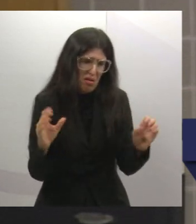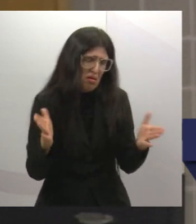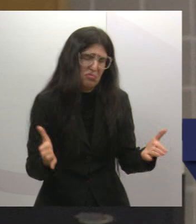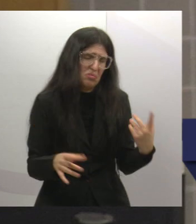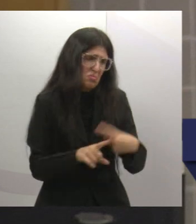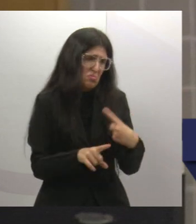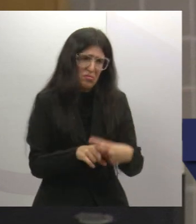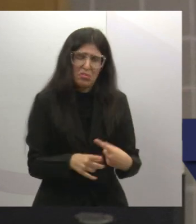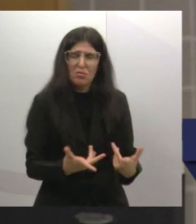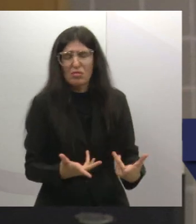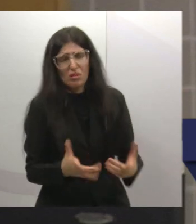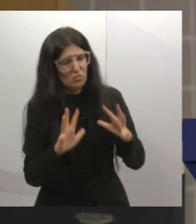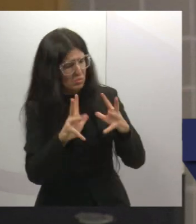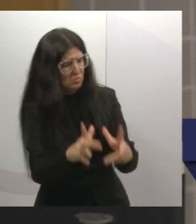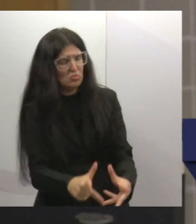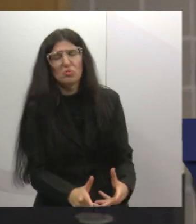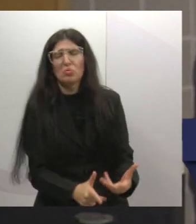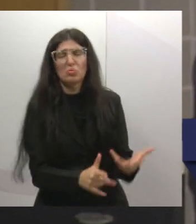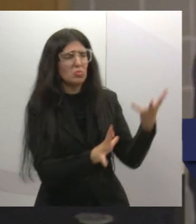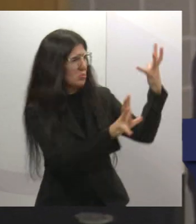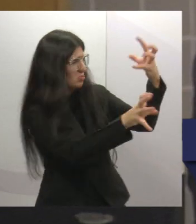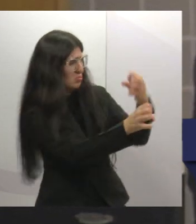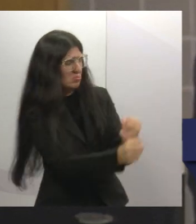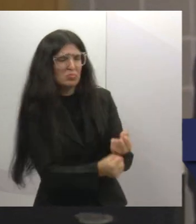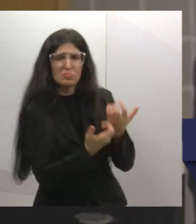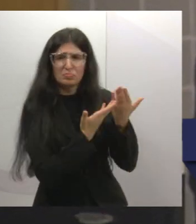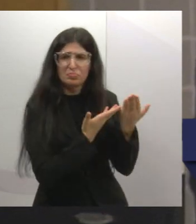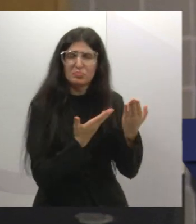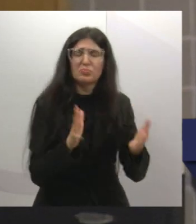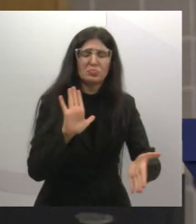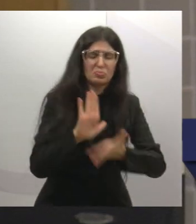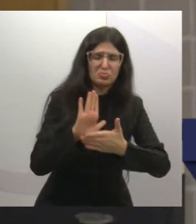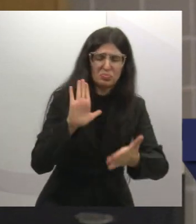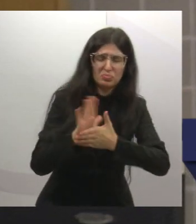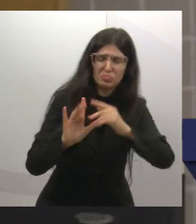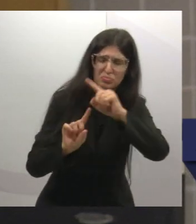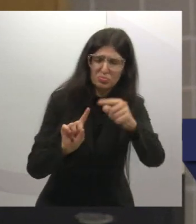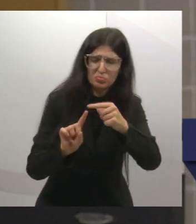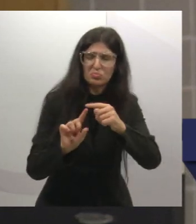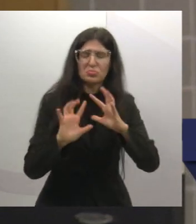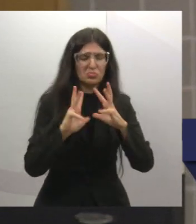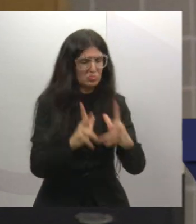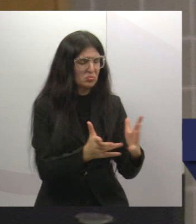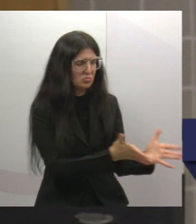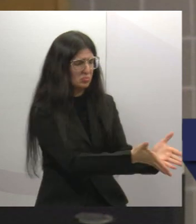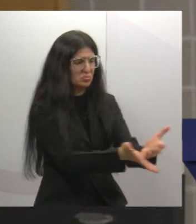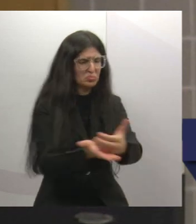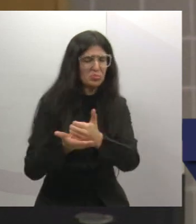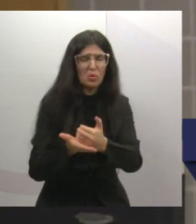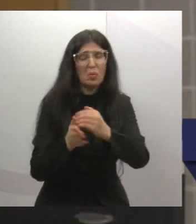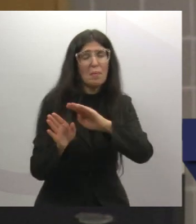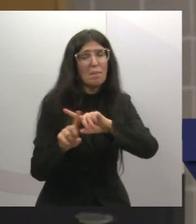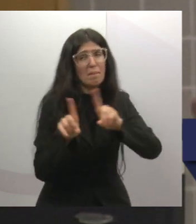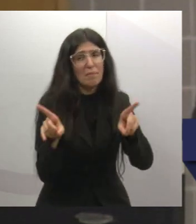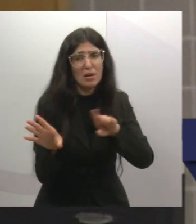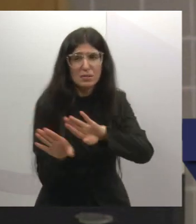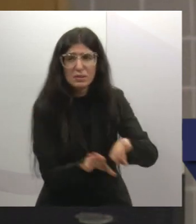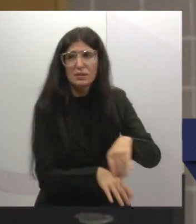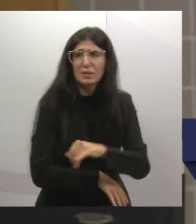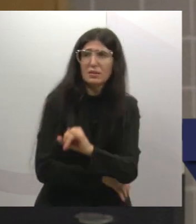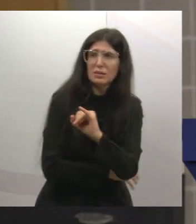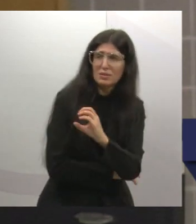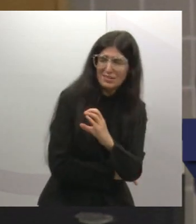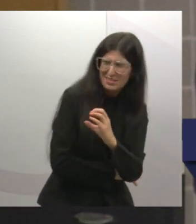eles estão atendendo, né, a perspectiva de arrecadação. Salvaguarda o ICMS, que sim, foi